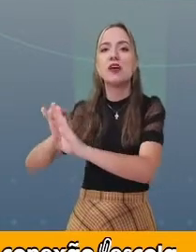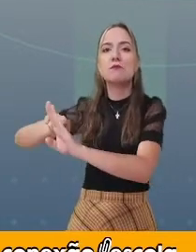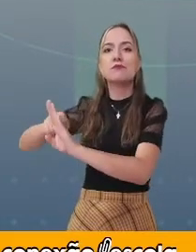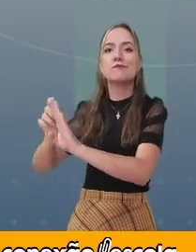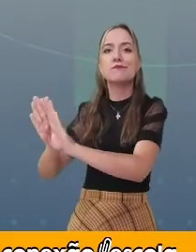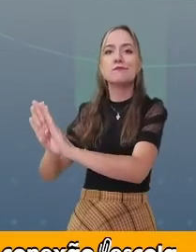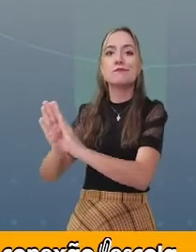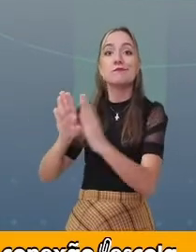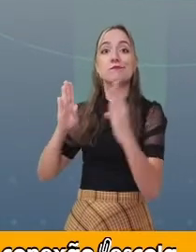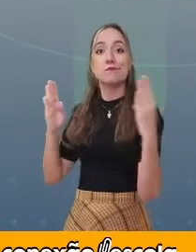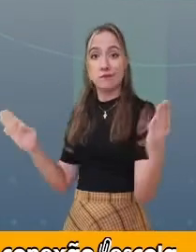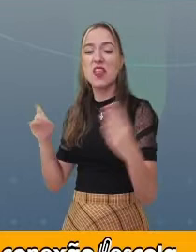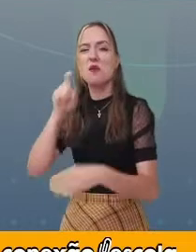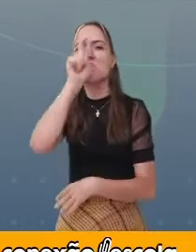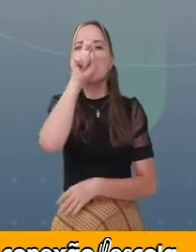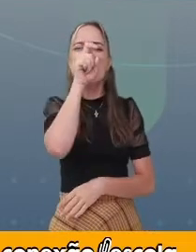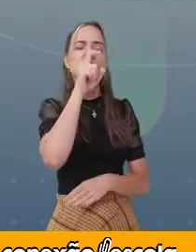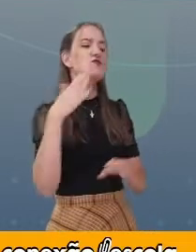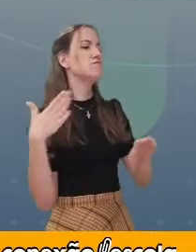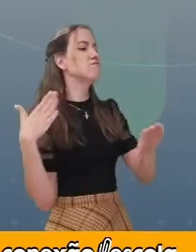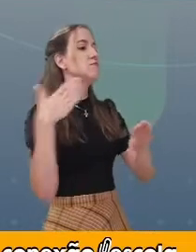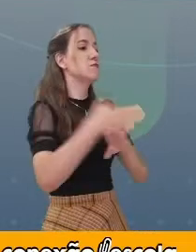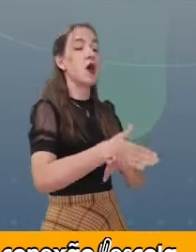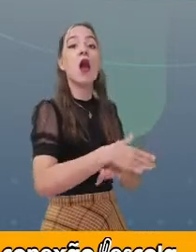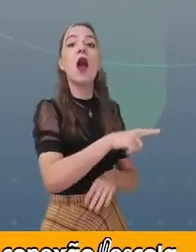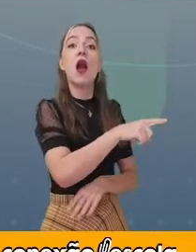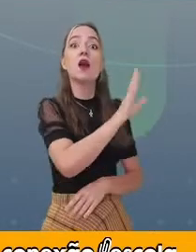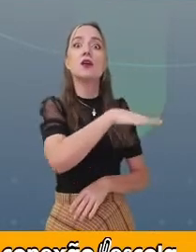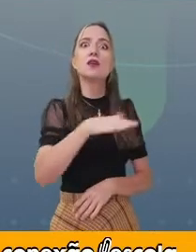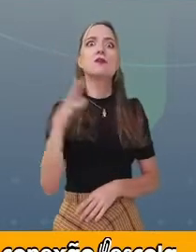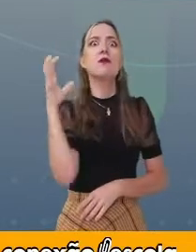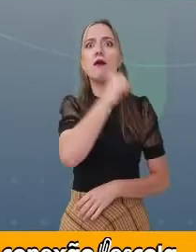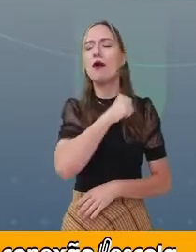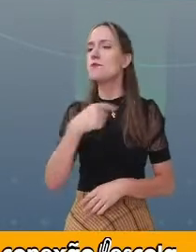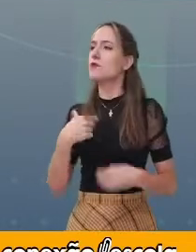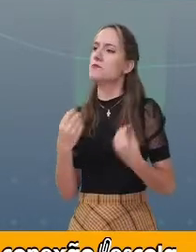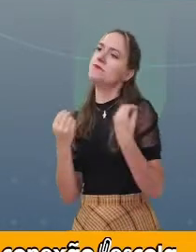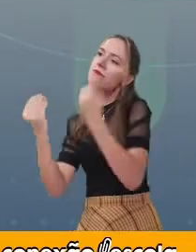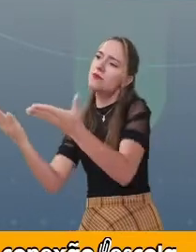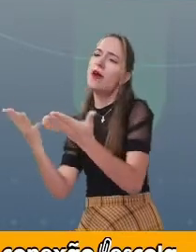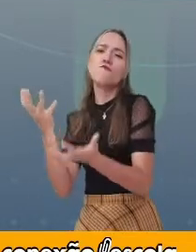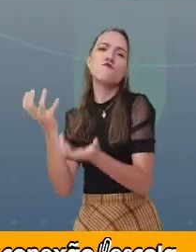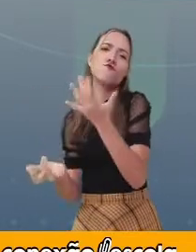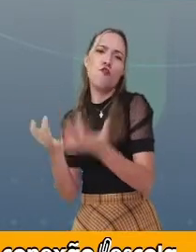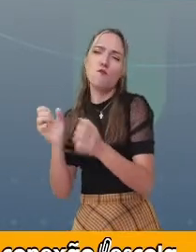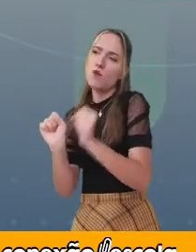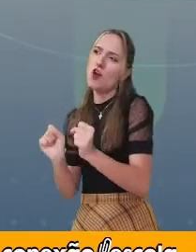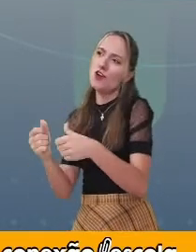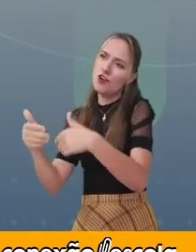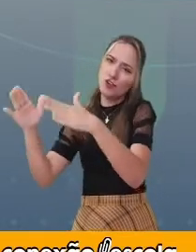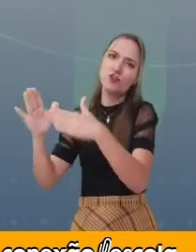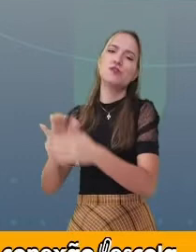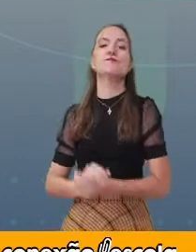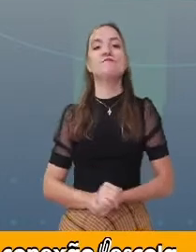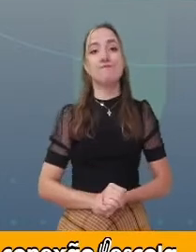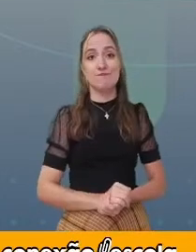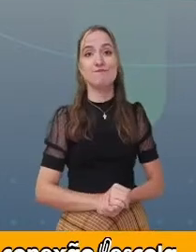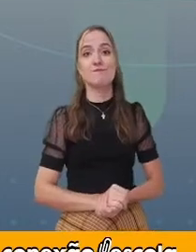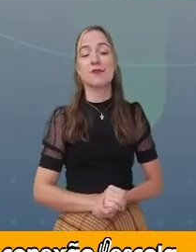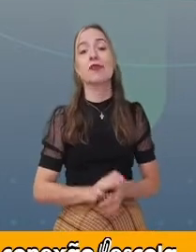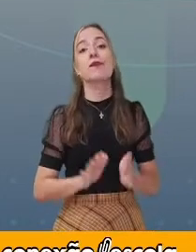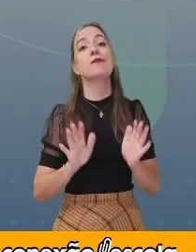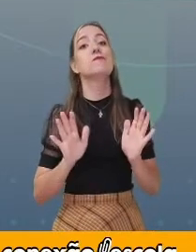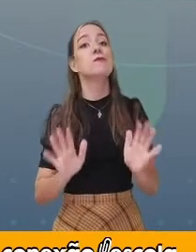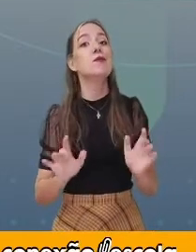a porta. A bruxa entrou e foram correndo buscar o fogo para acender o seu cachimbo.